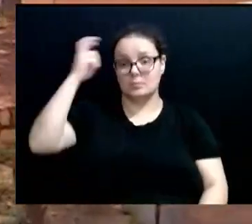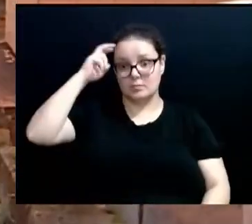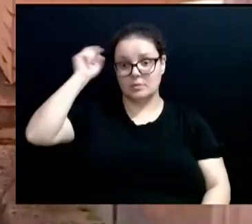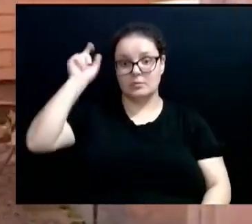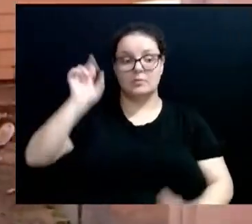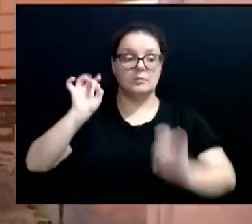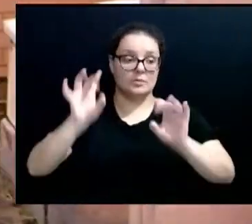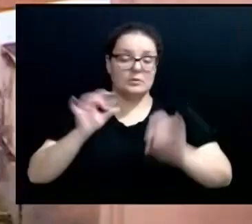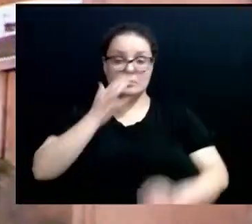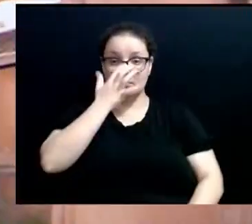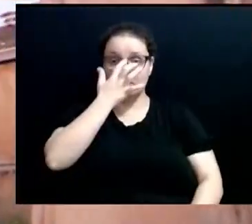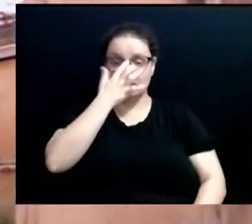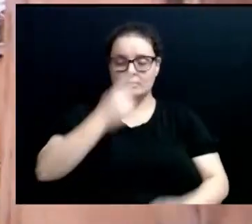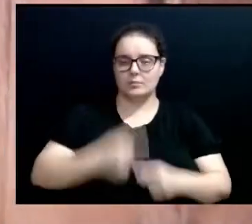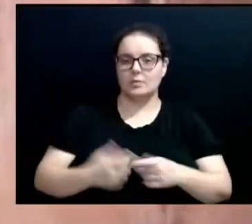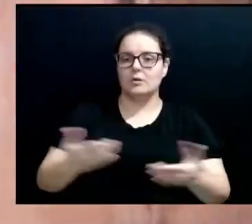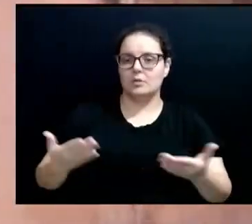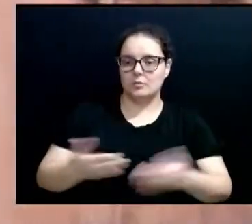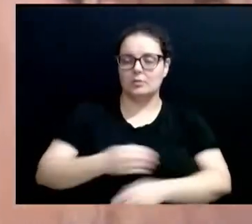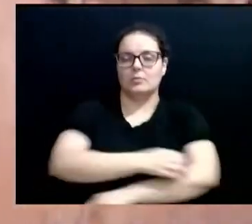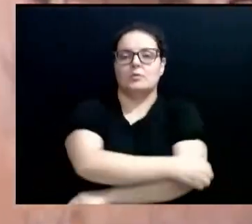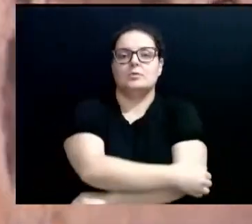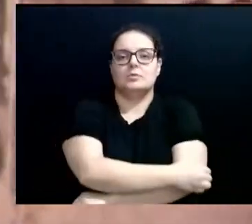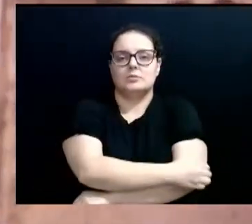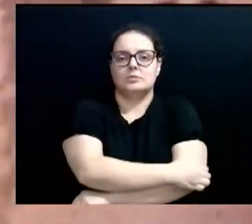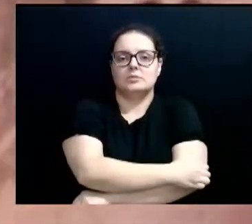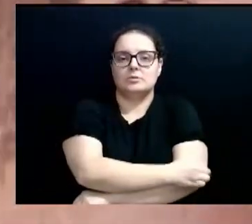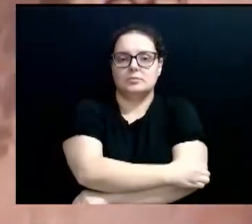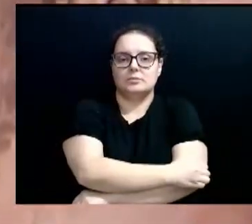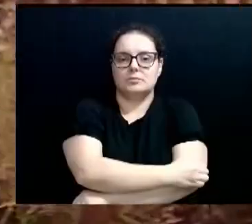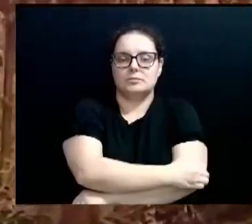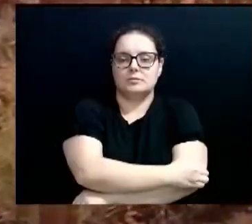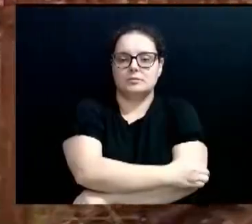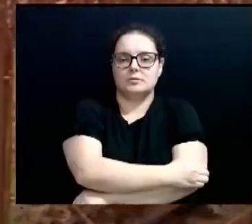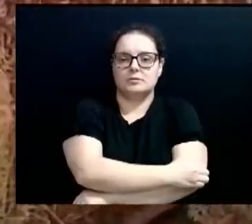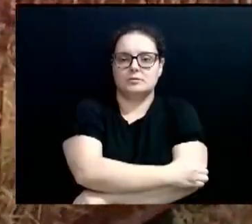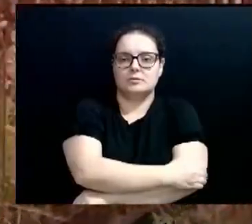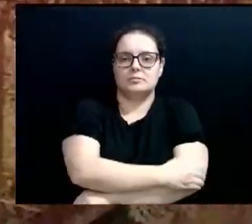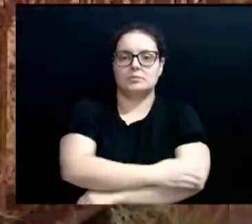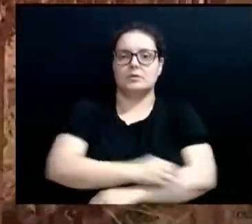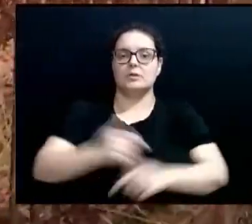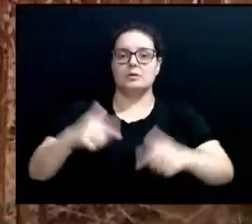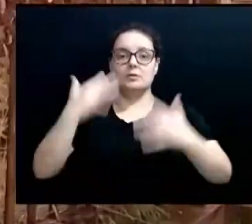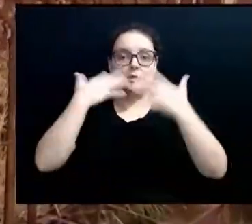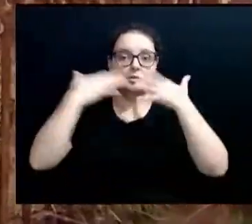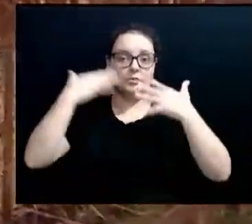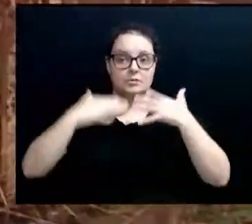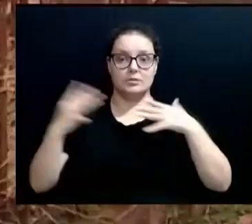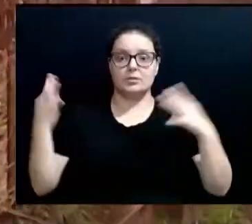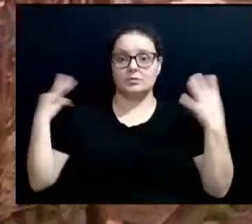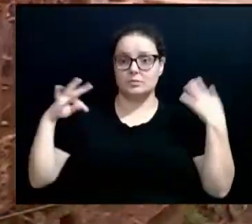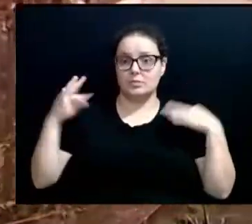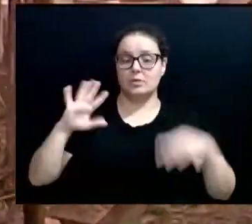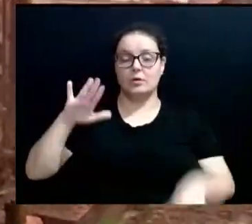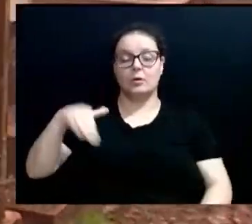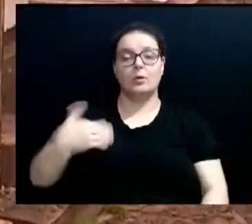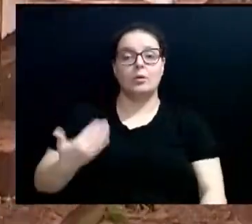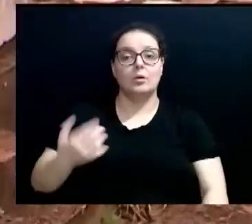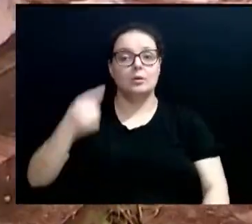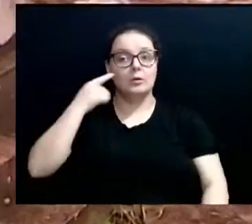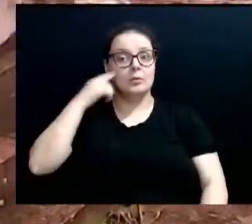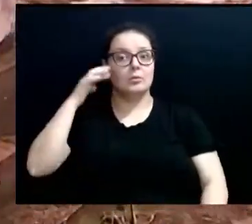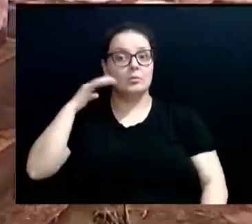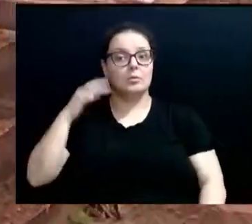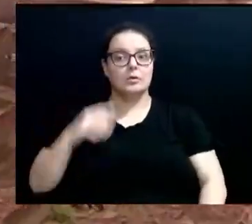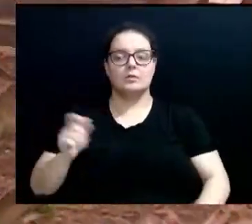Porque hoje o cemitério é um ponto de atrativo turístico, né? Então, quando você pensa na possibilidade